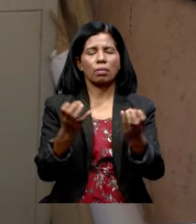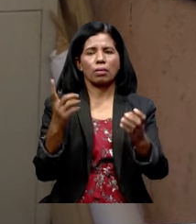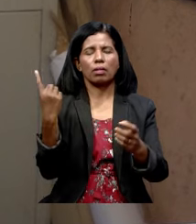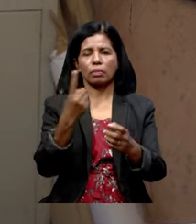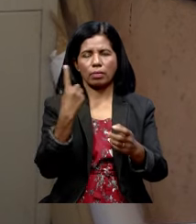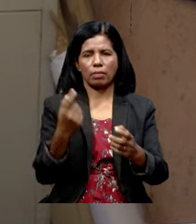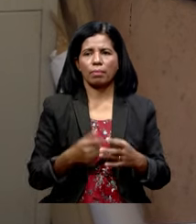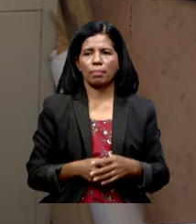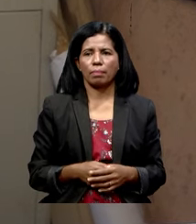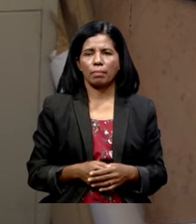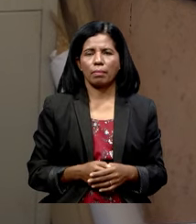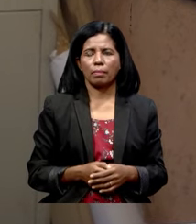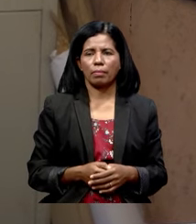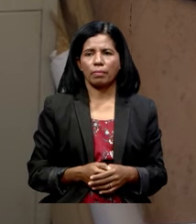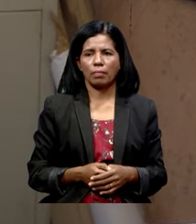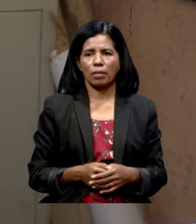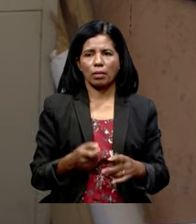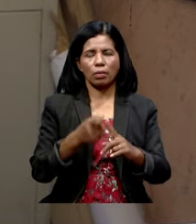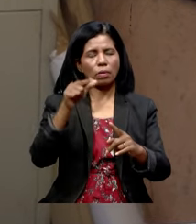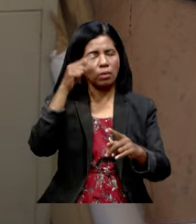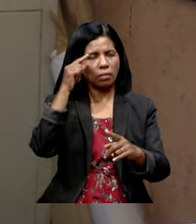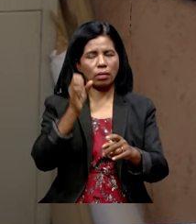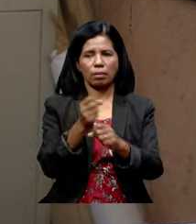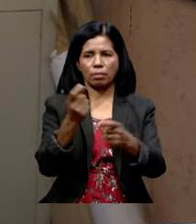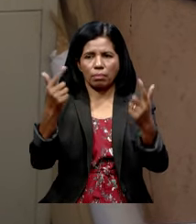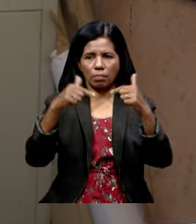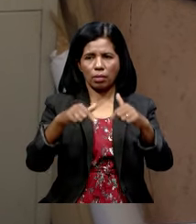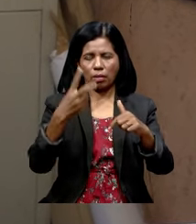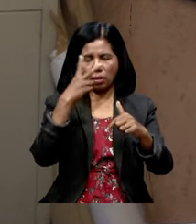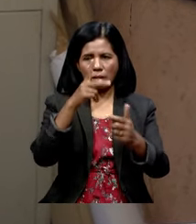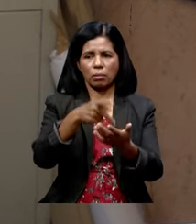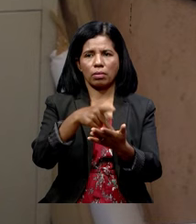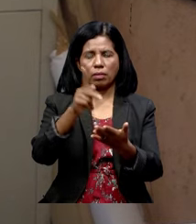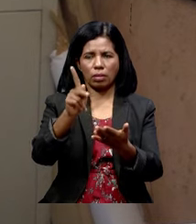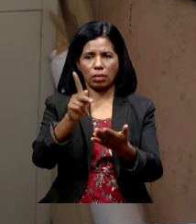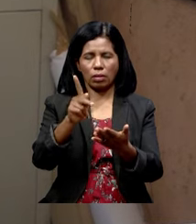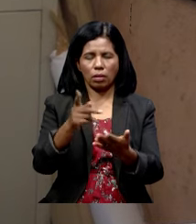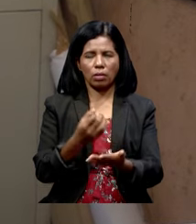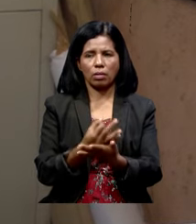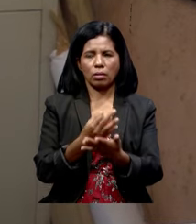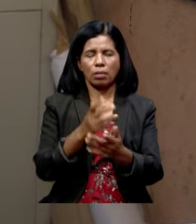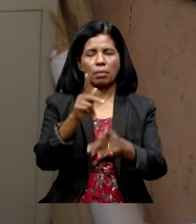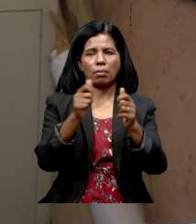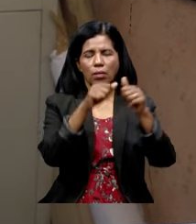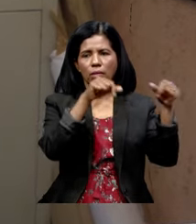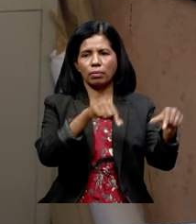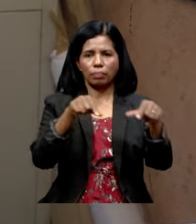ela os parte do governo nem mais halo pagamento mas fo subsidio ba deficiente sira